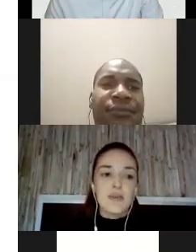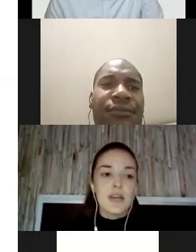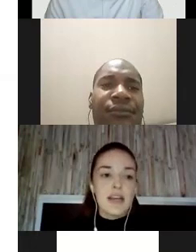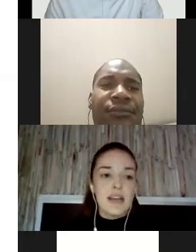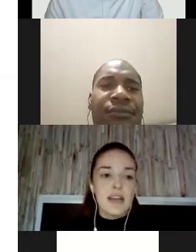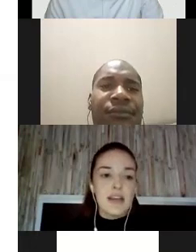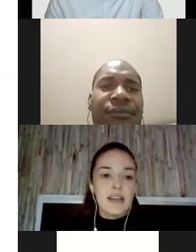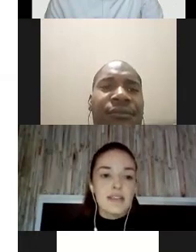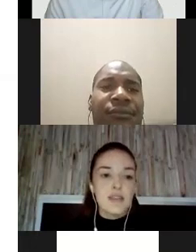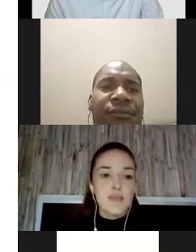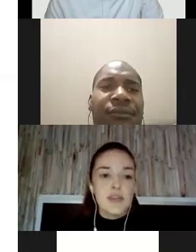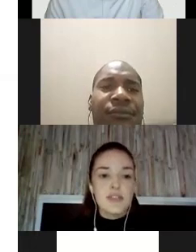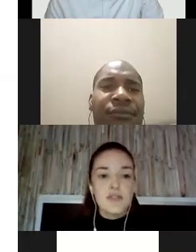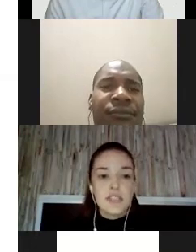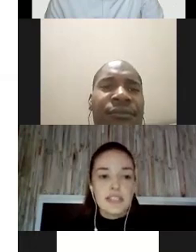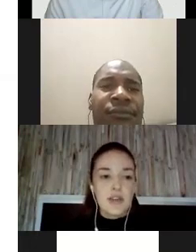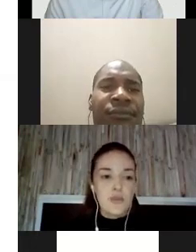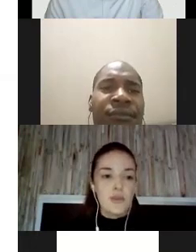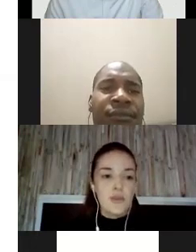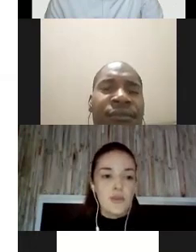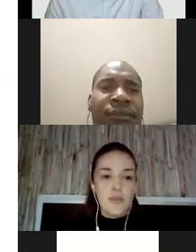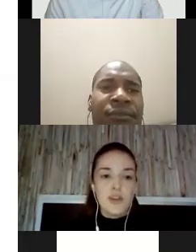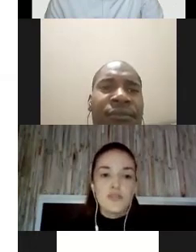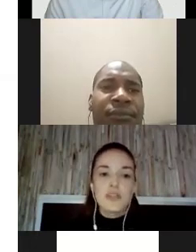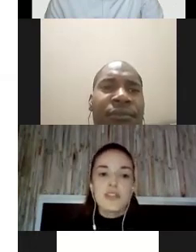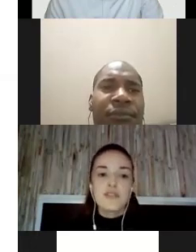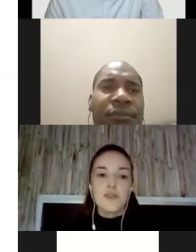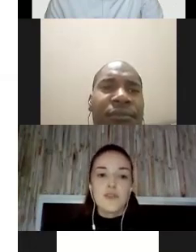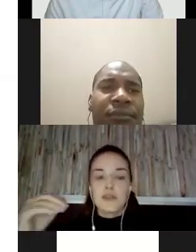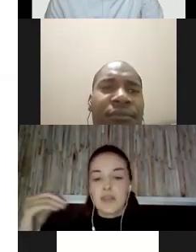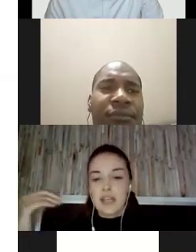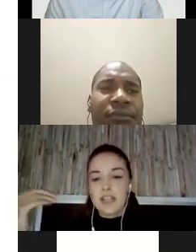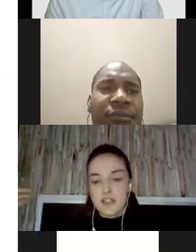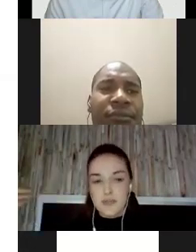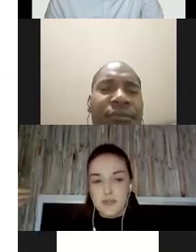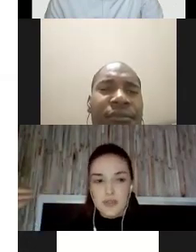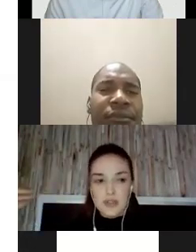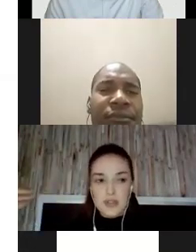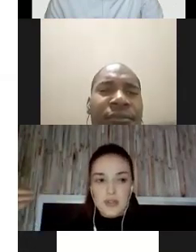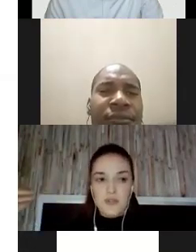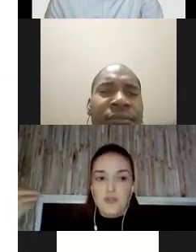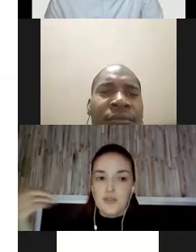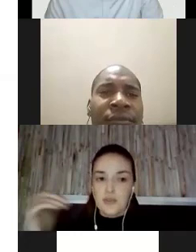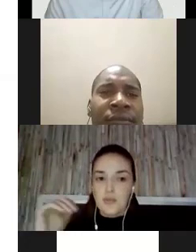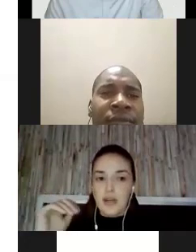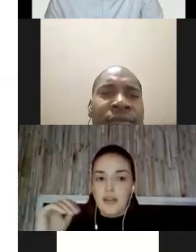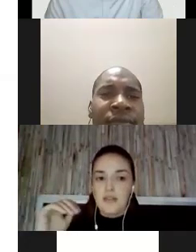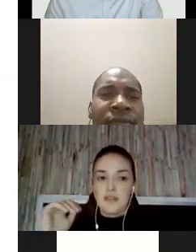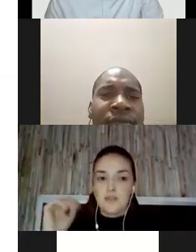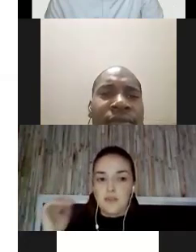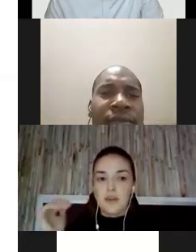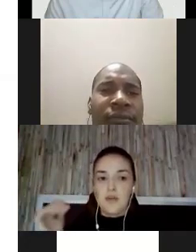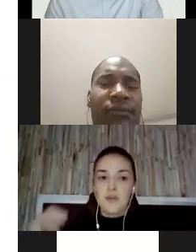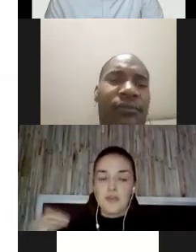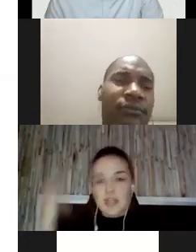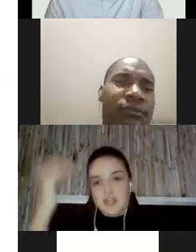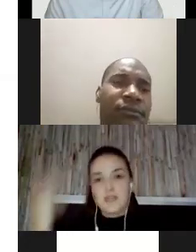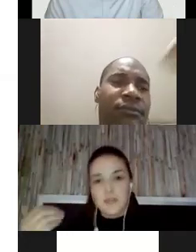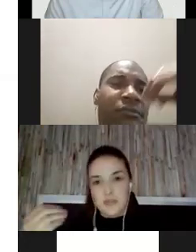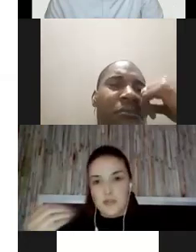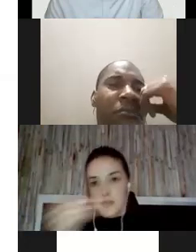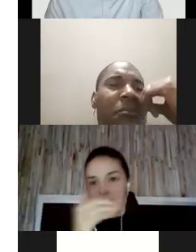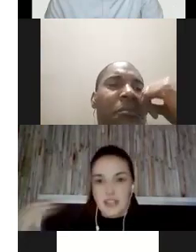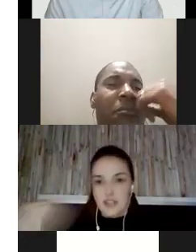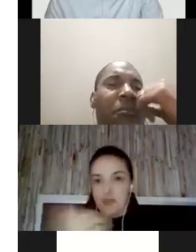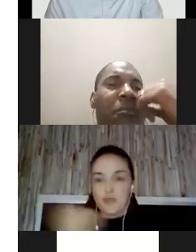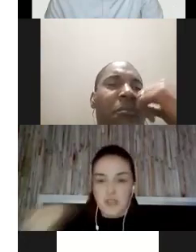Então, são depósitos que se acumulam após o início do aumento relativo do nível do mar, o aumento relativo do